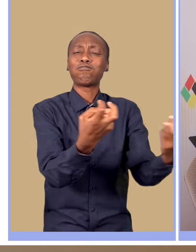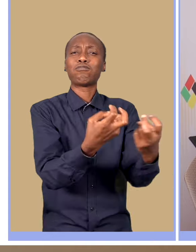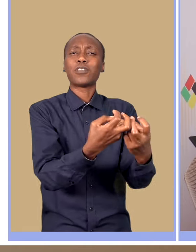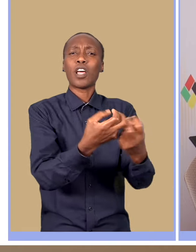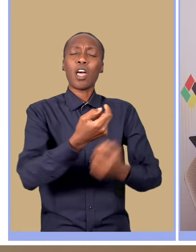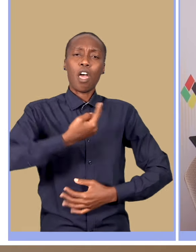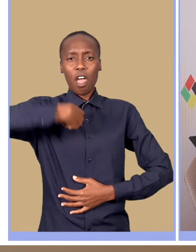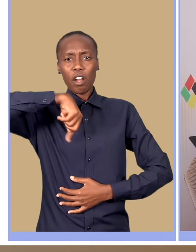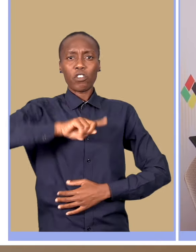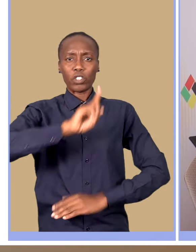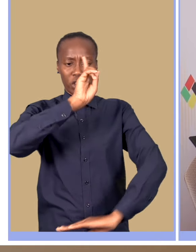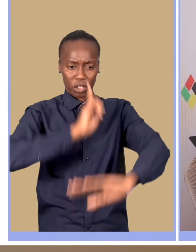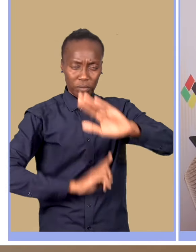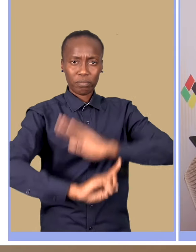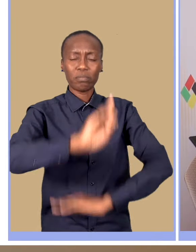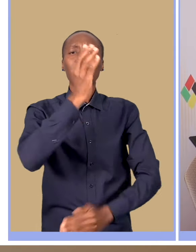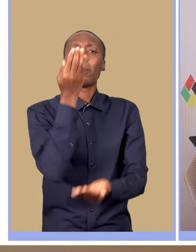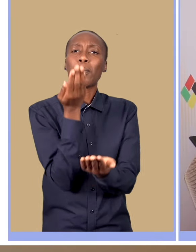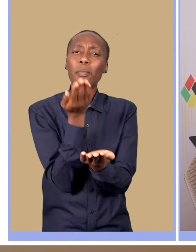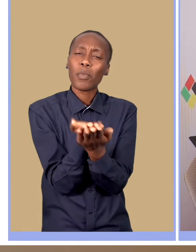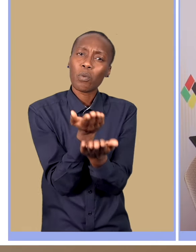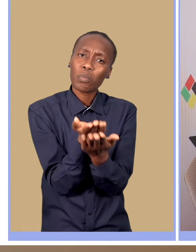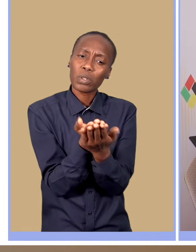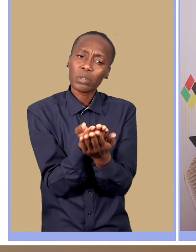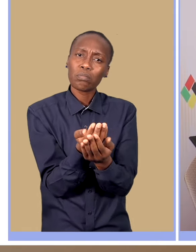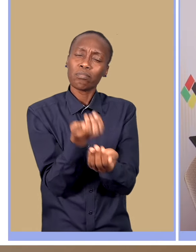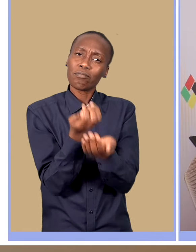proposta que era para eles se organizarem, para podermos